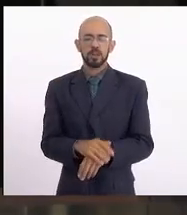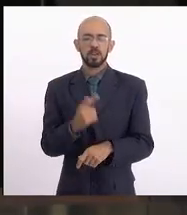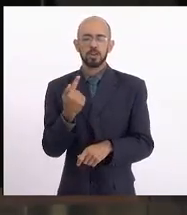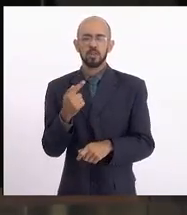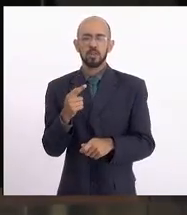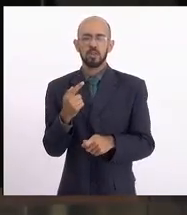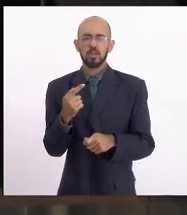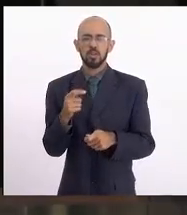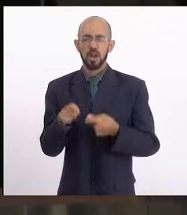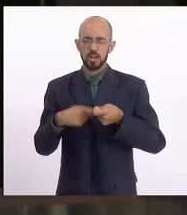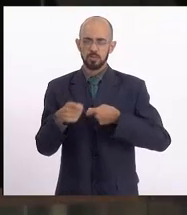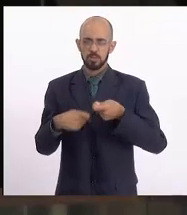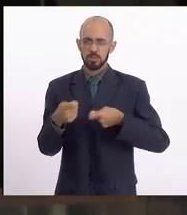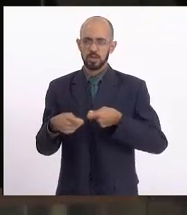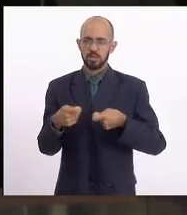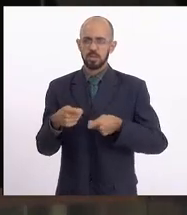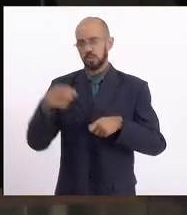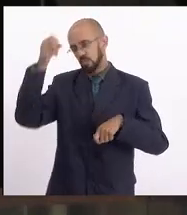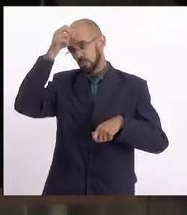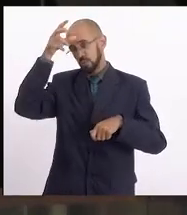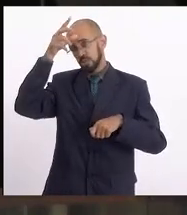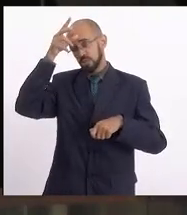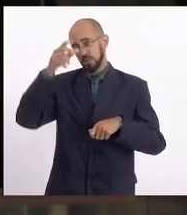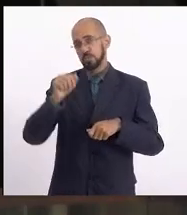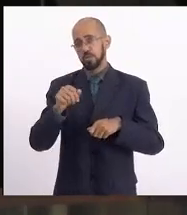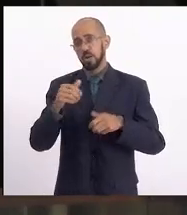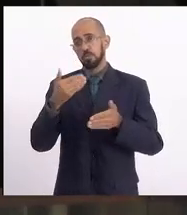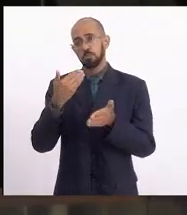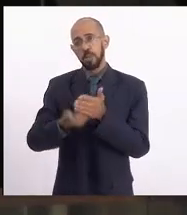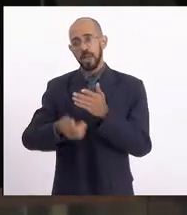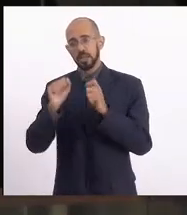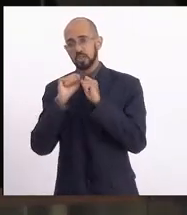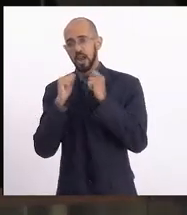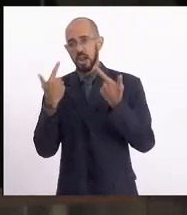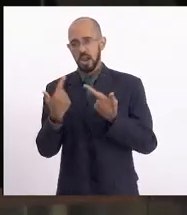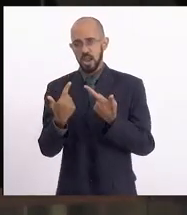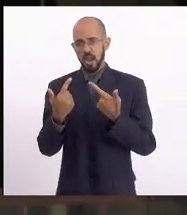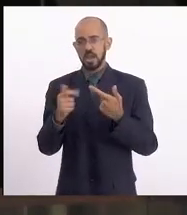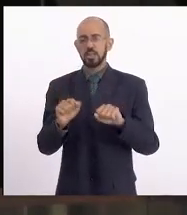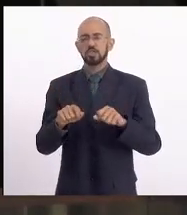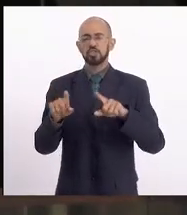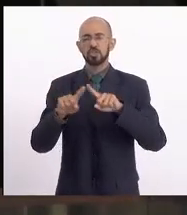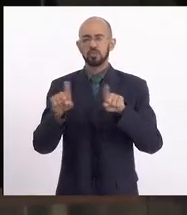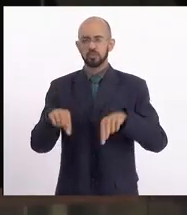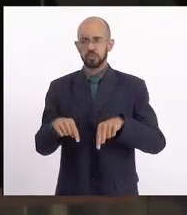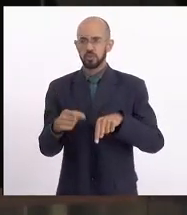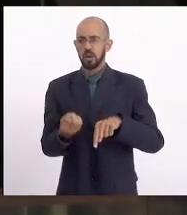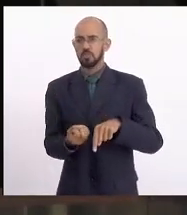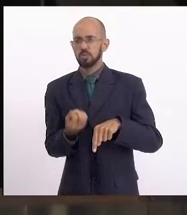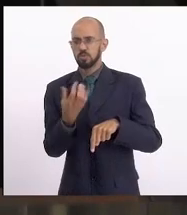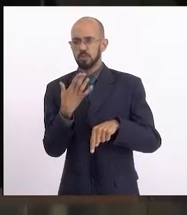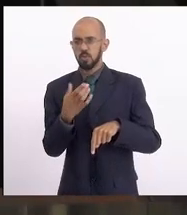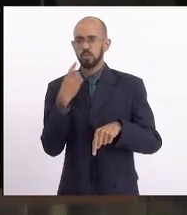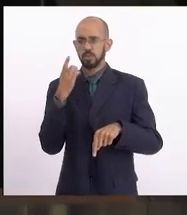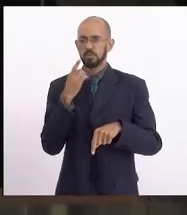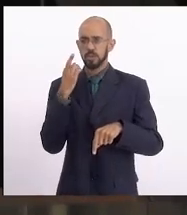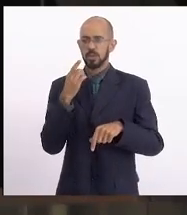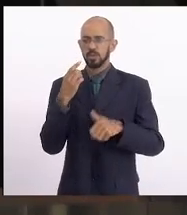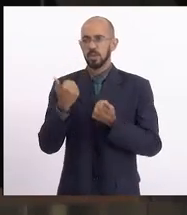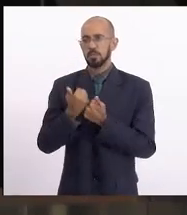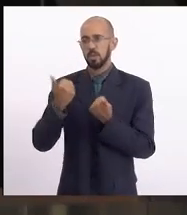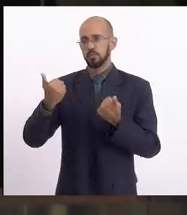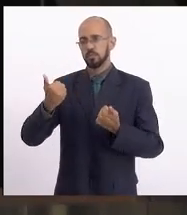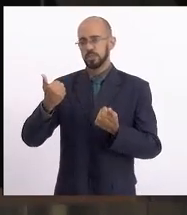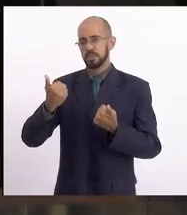de Petrópolis. Aliás, perde a Assembleia Legislativa, perde um grande quadro, perde um grande deputado, que, aliás, é meu vice-presidente na Comissão de